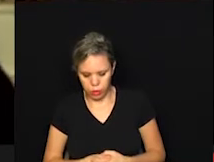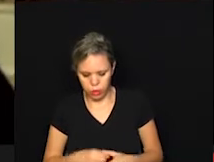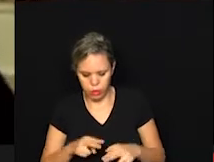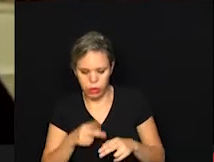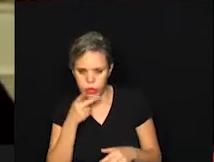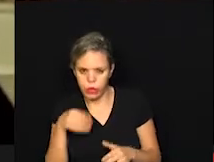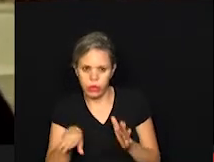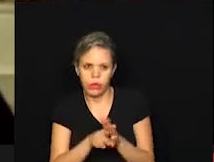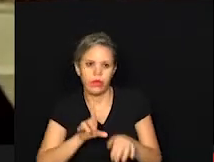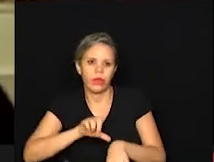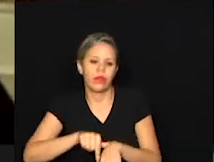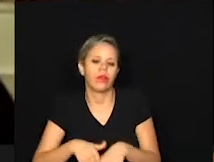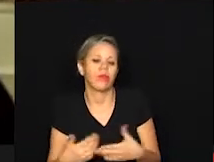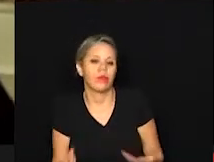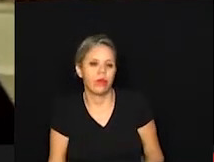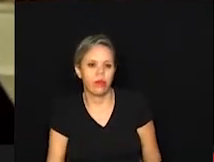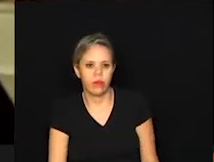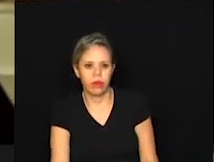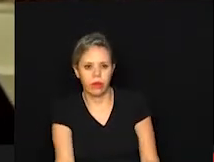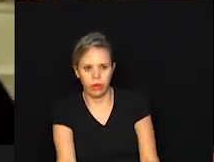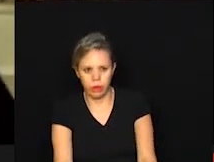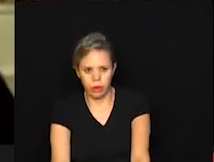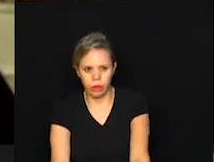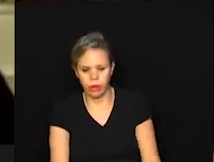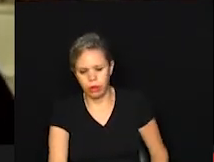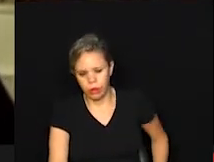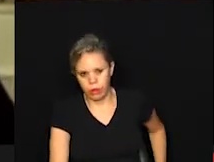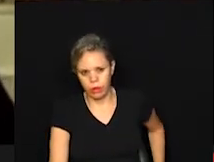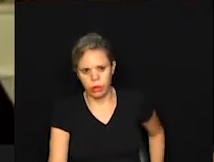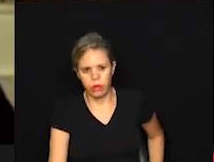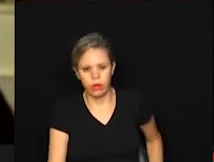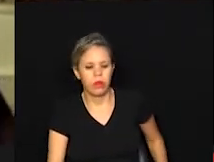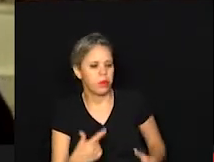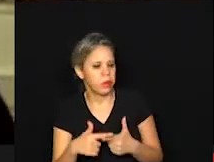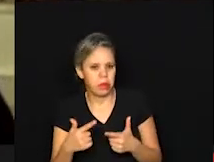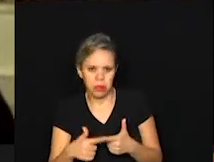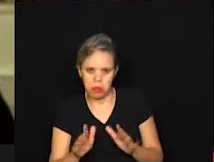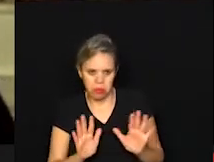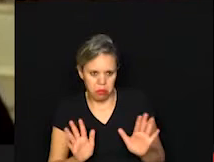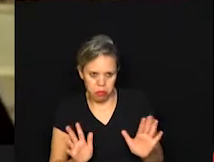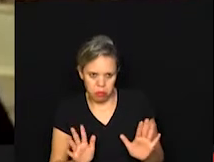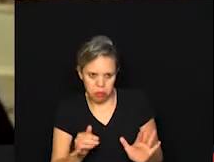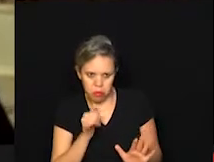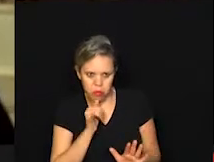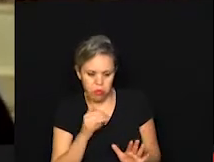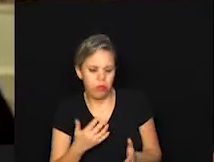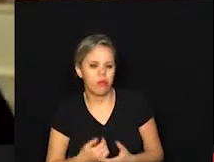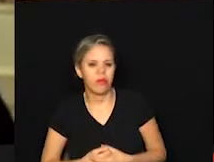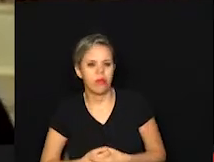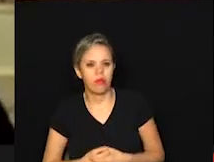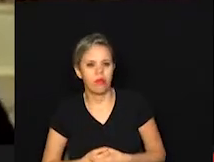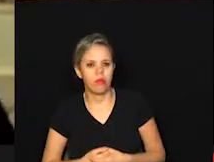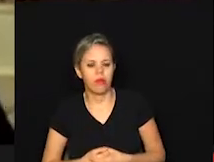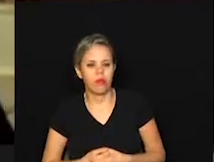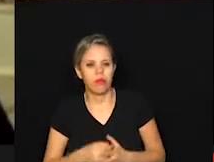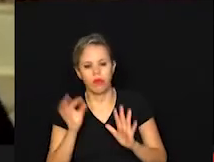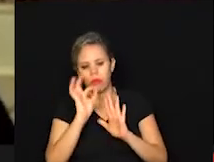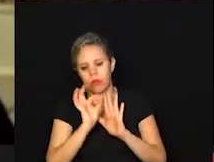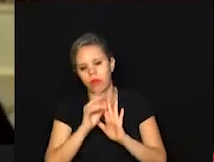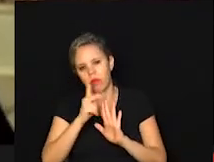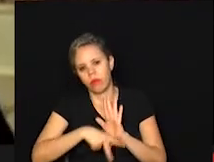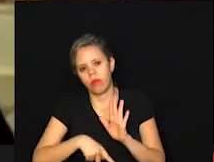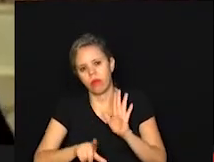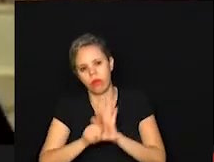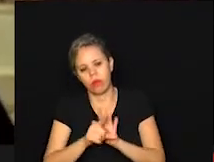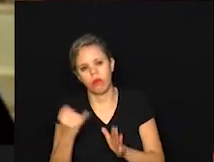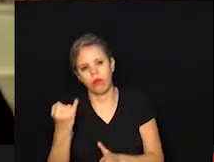cheguei um pouco atrasado, mas estava ouvindo que não tem problema então quanto aos itens que estão no projeto de lei, é